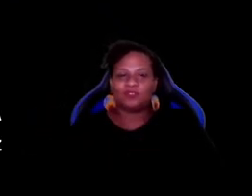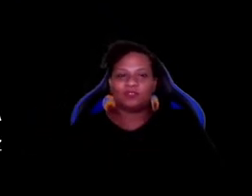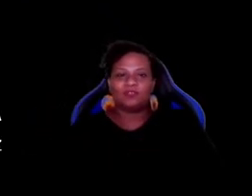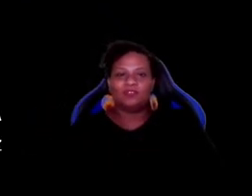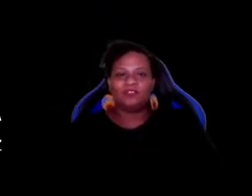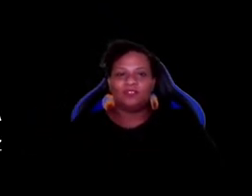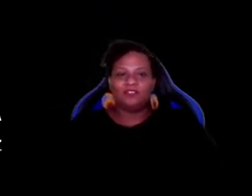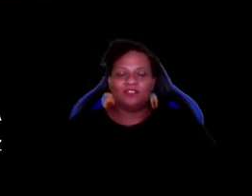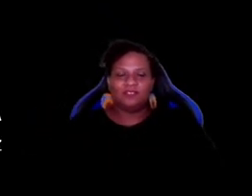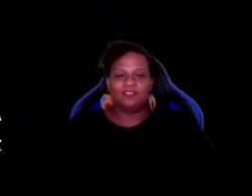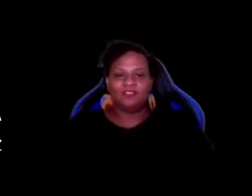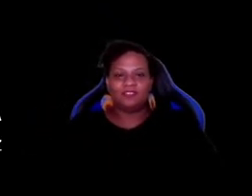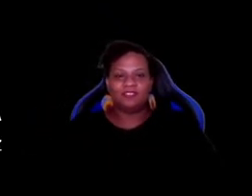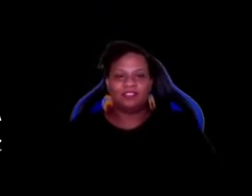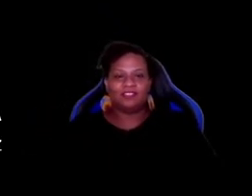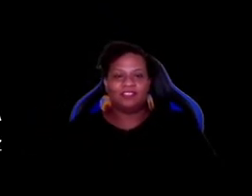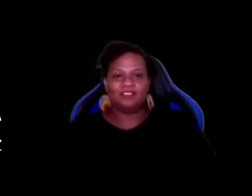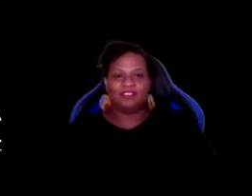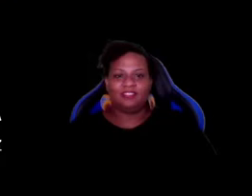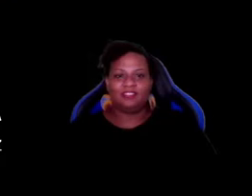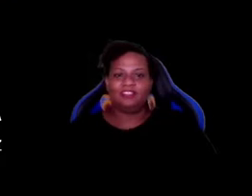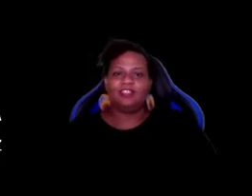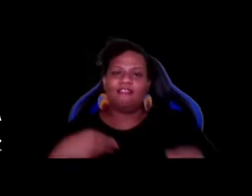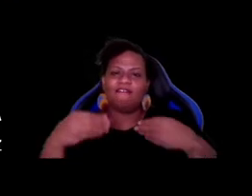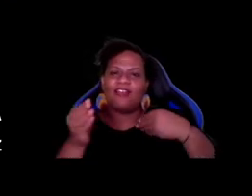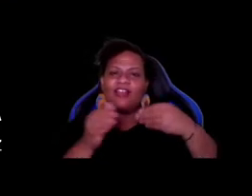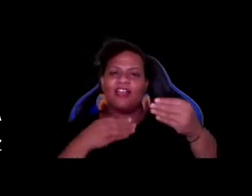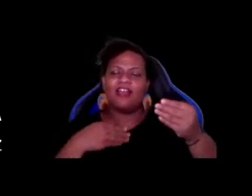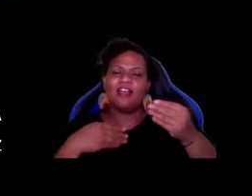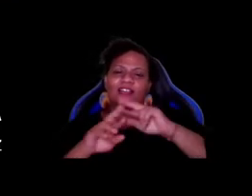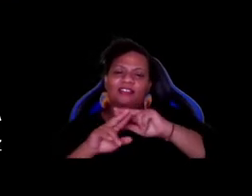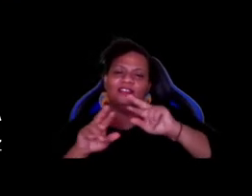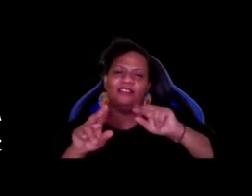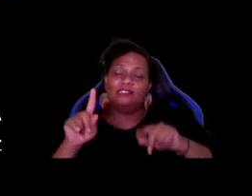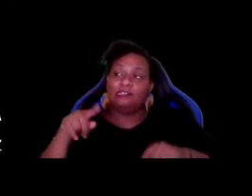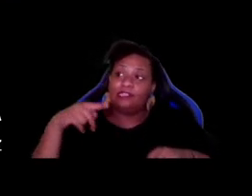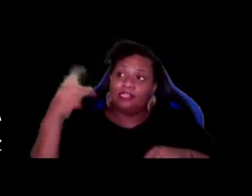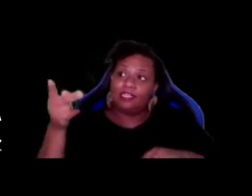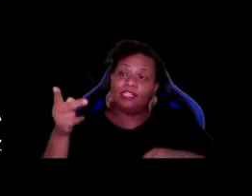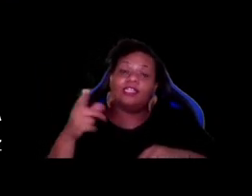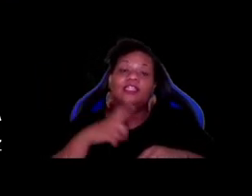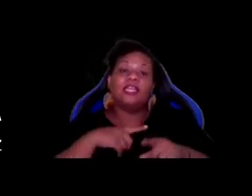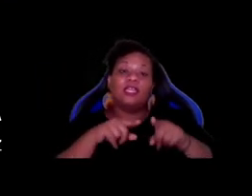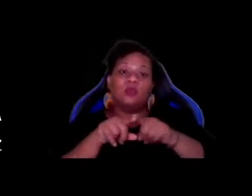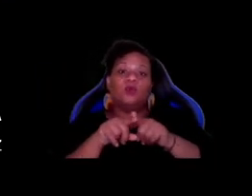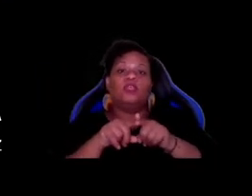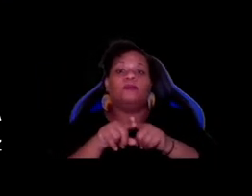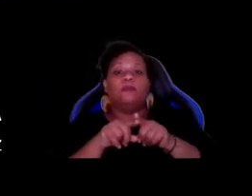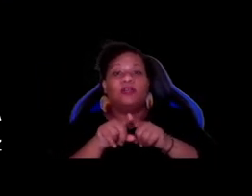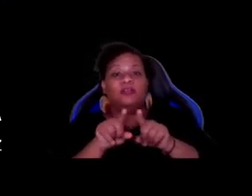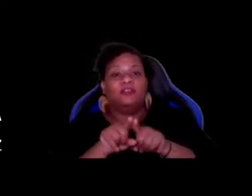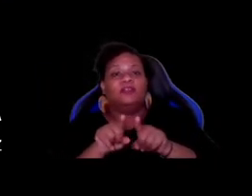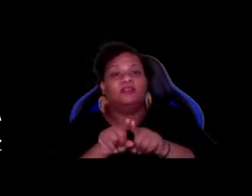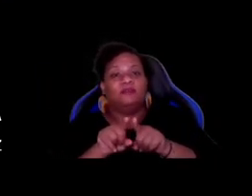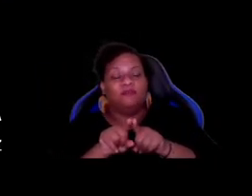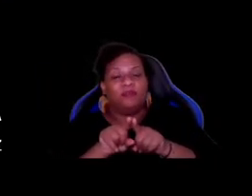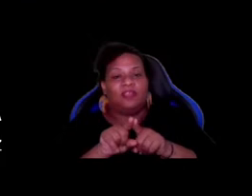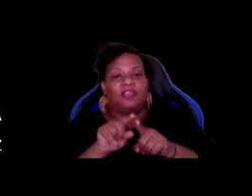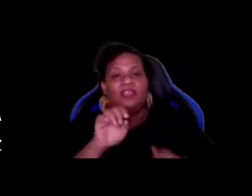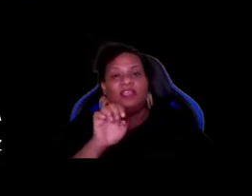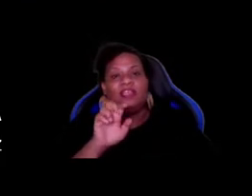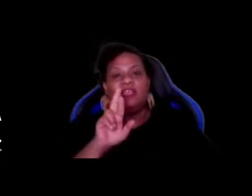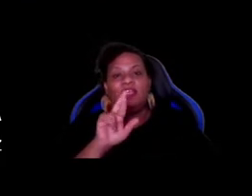e muito versátil. E tinha o irmão dele, que era Hélio,